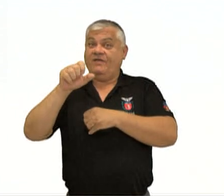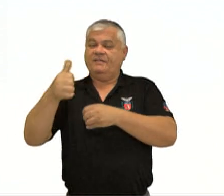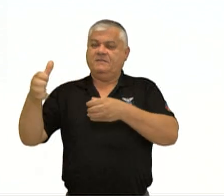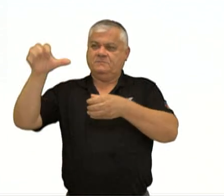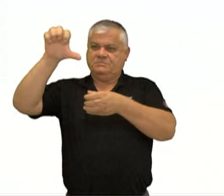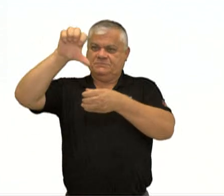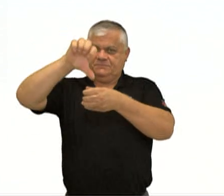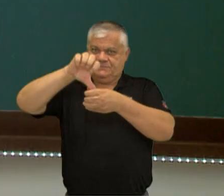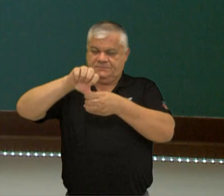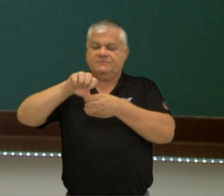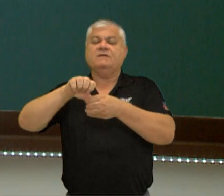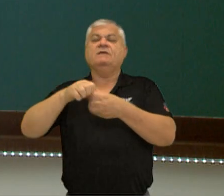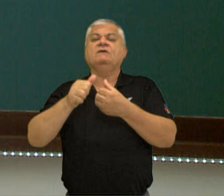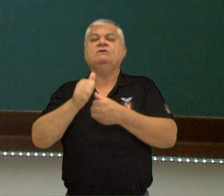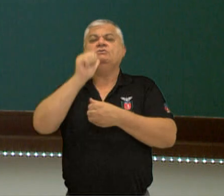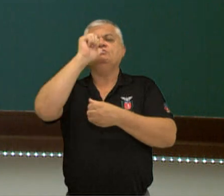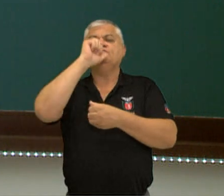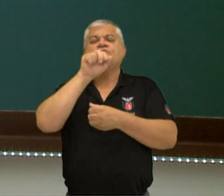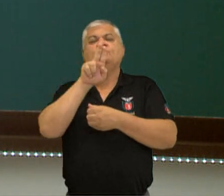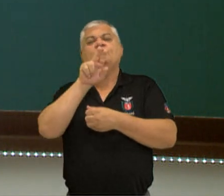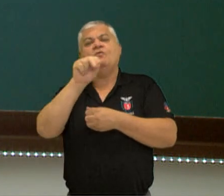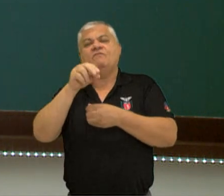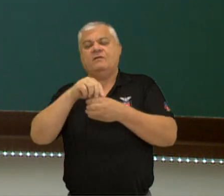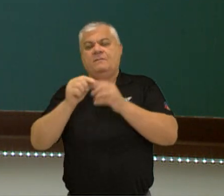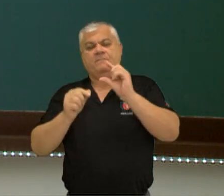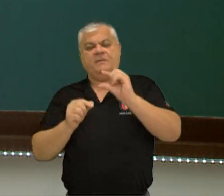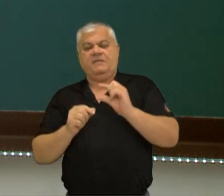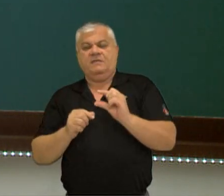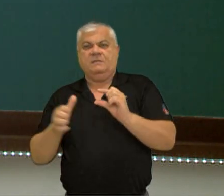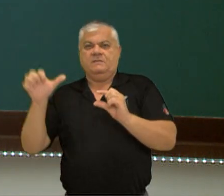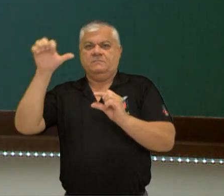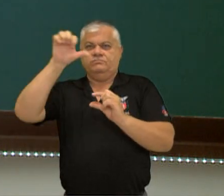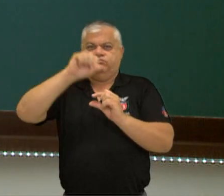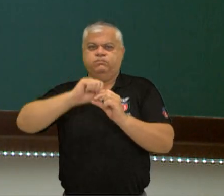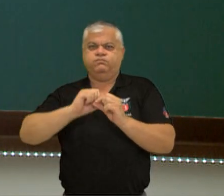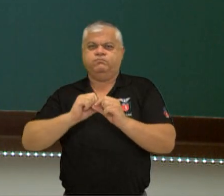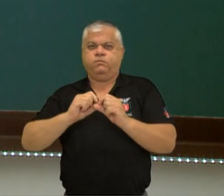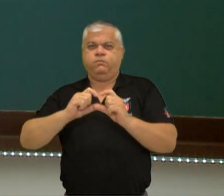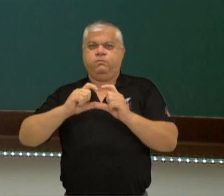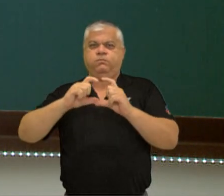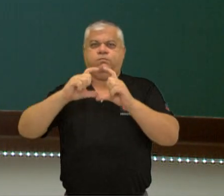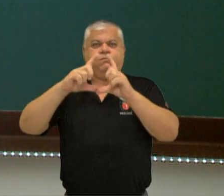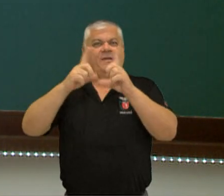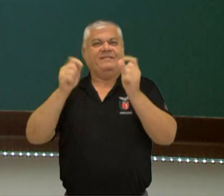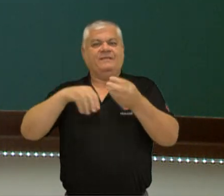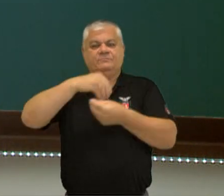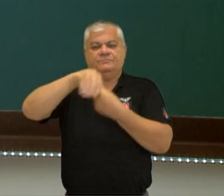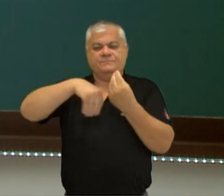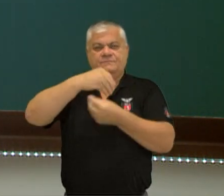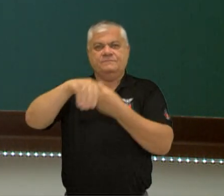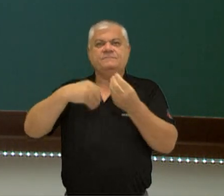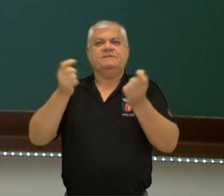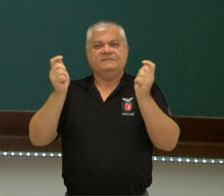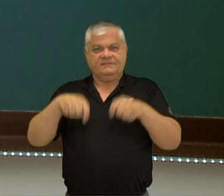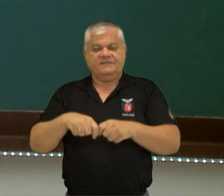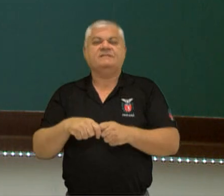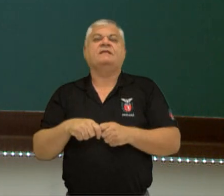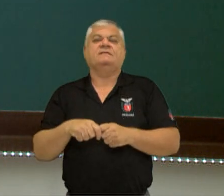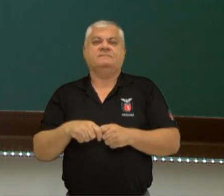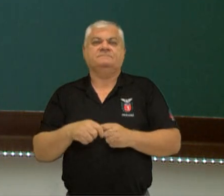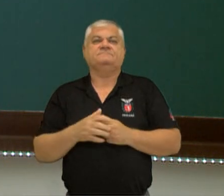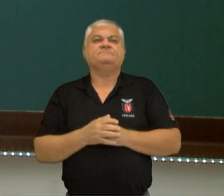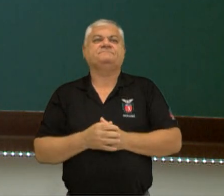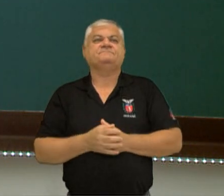o suco de uva que eu estou adicionando ali em menor quantidade e aí eu faço uma solução que é o meu suco de uva